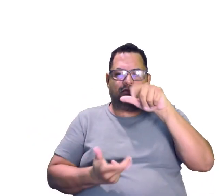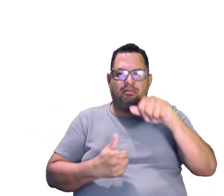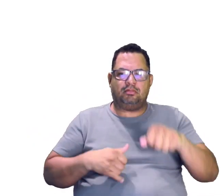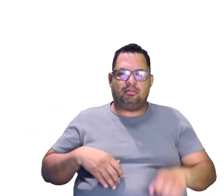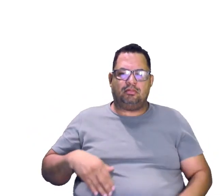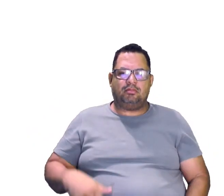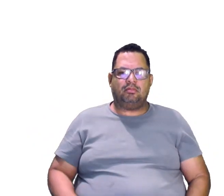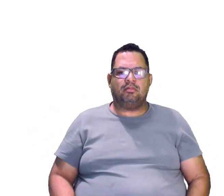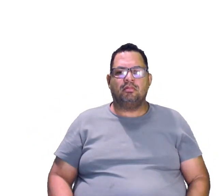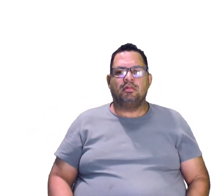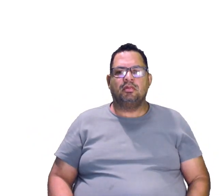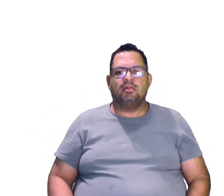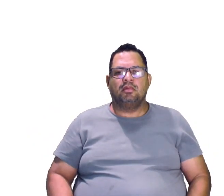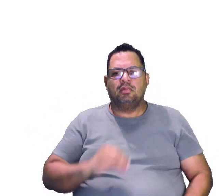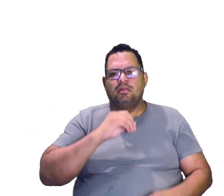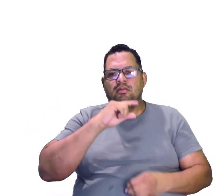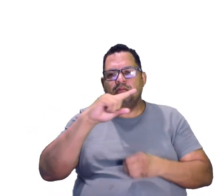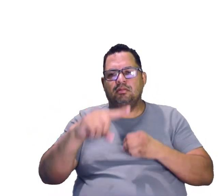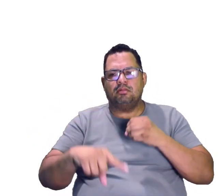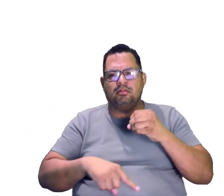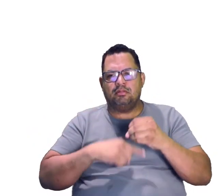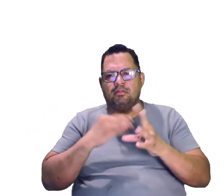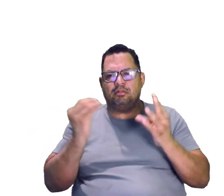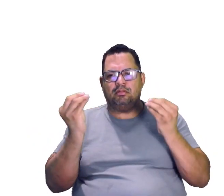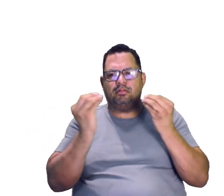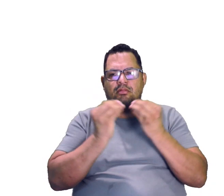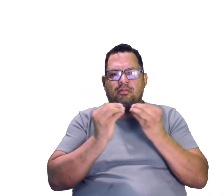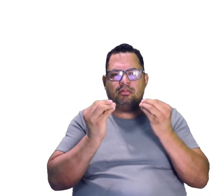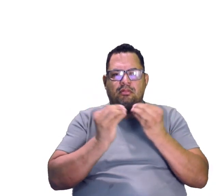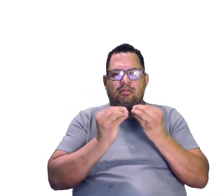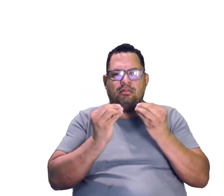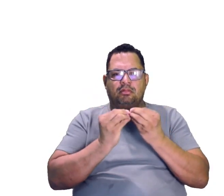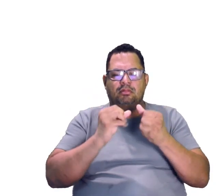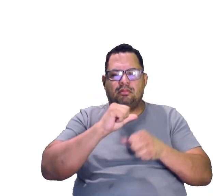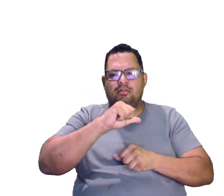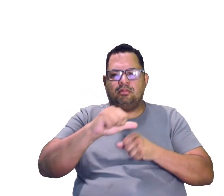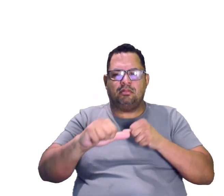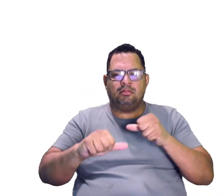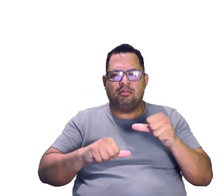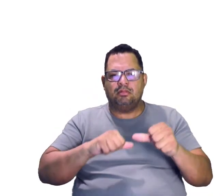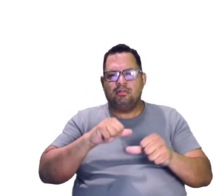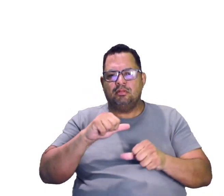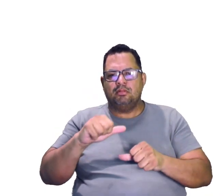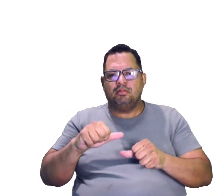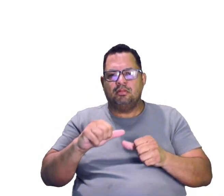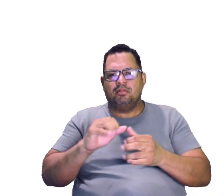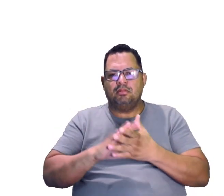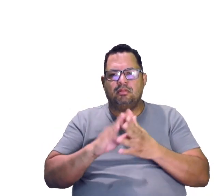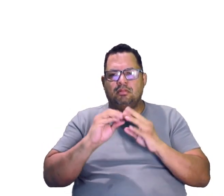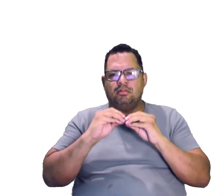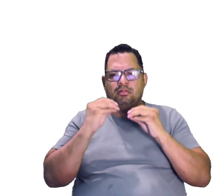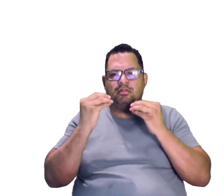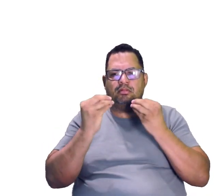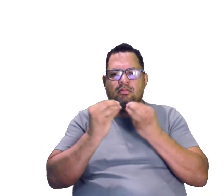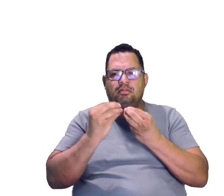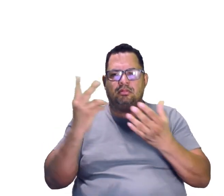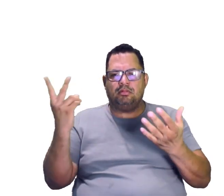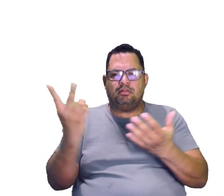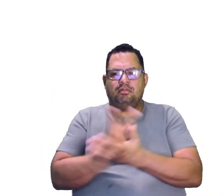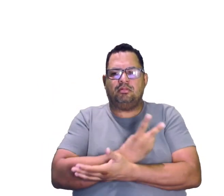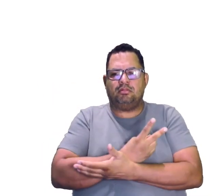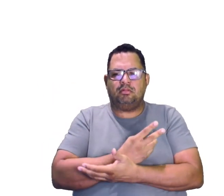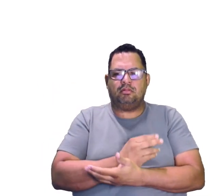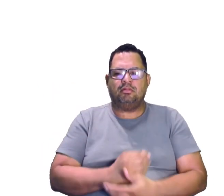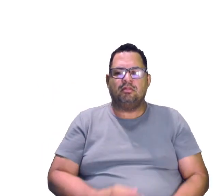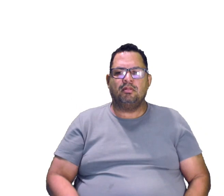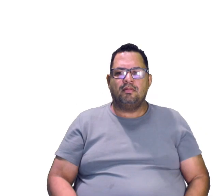né? Incluindo átomos e moléculas, e também as transformações que essas substâncias